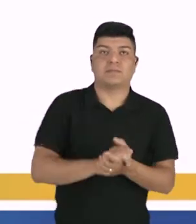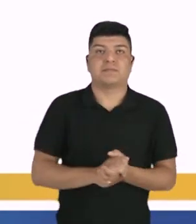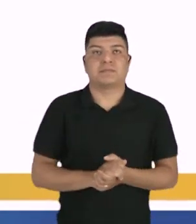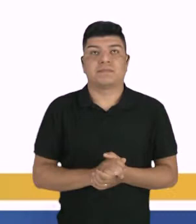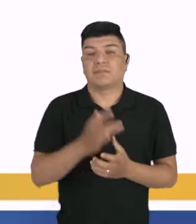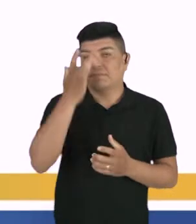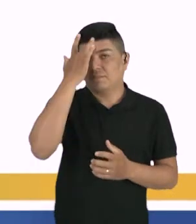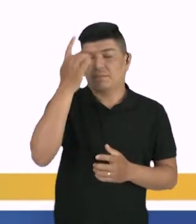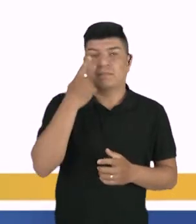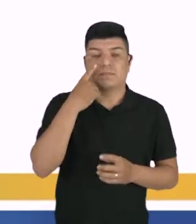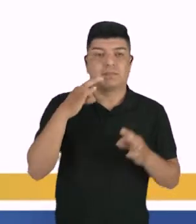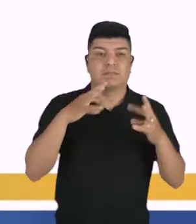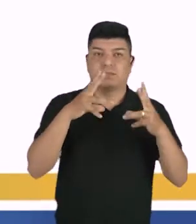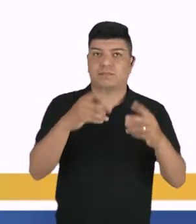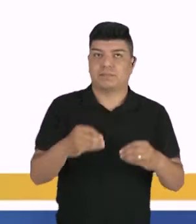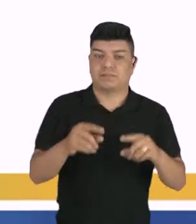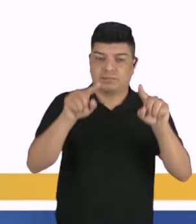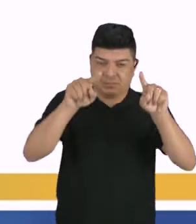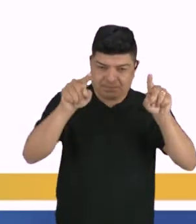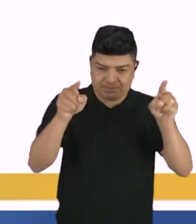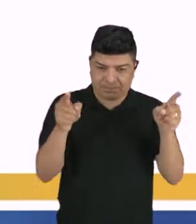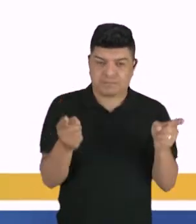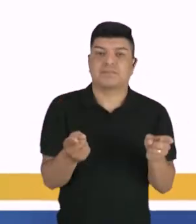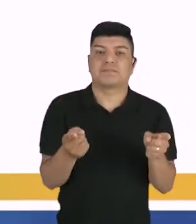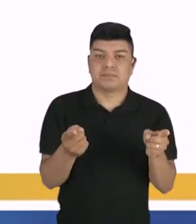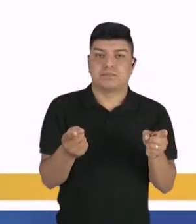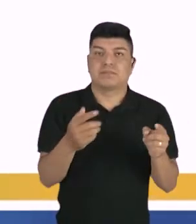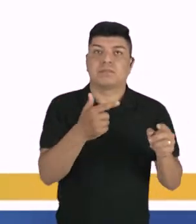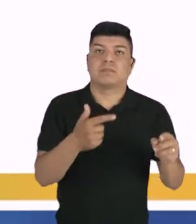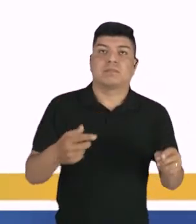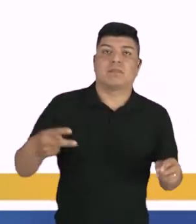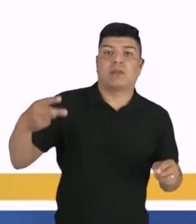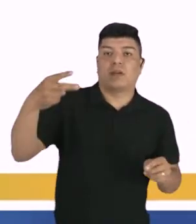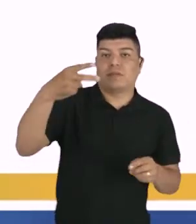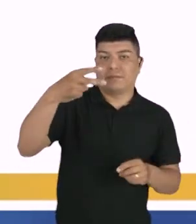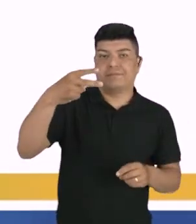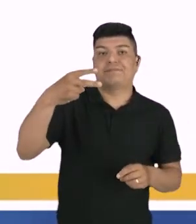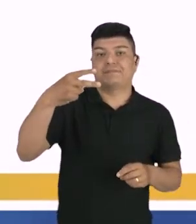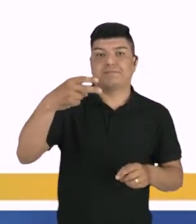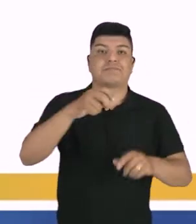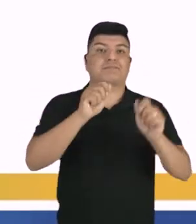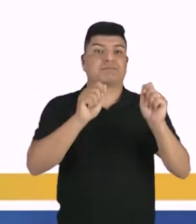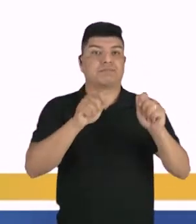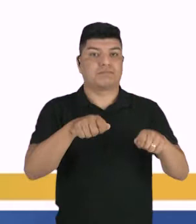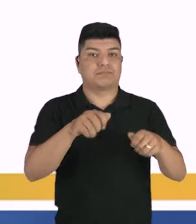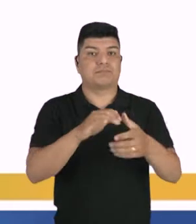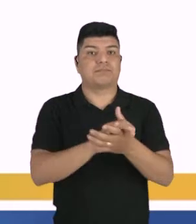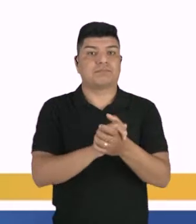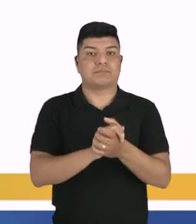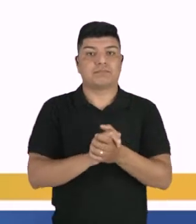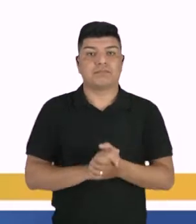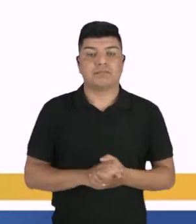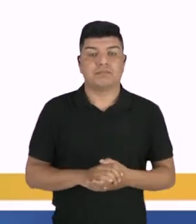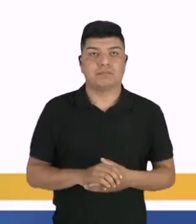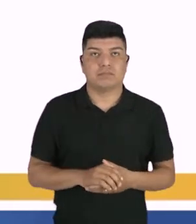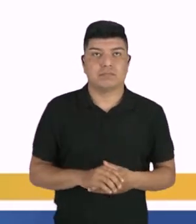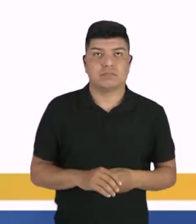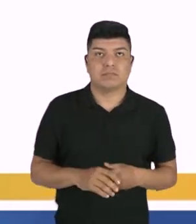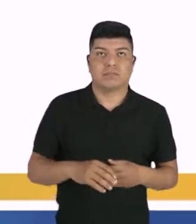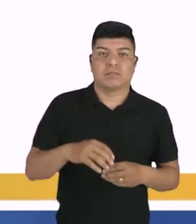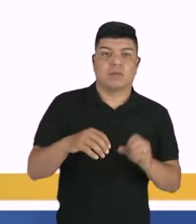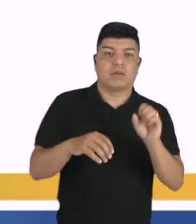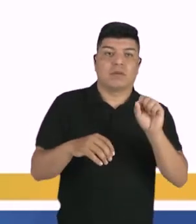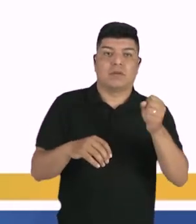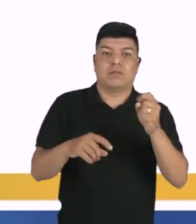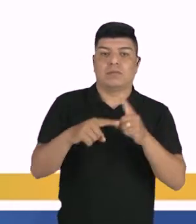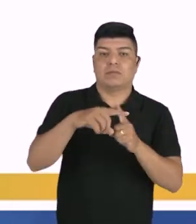Mas é fácil. Veja que tudo que está dentro do parênteses está elevado ao quadrado, né? Então eu posso então tomar 9 mais